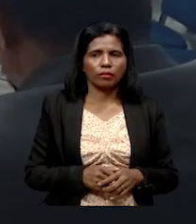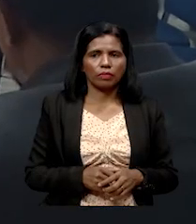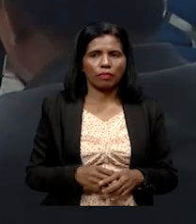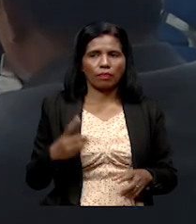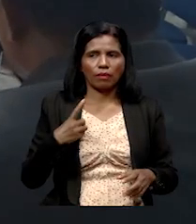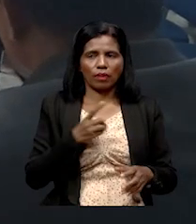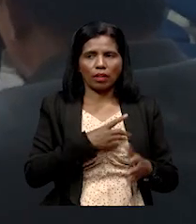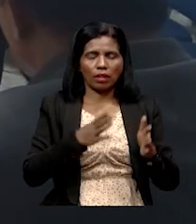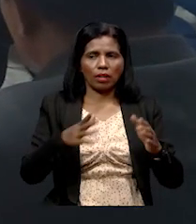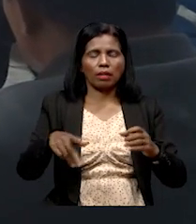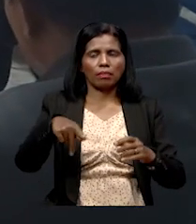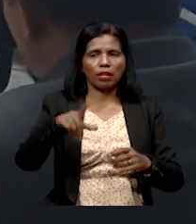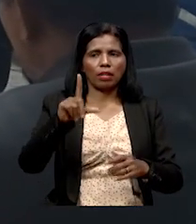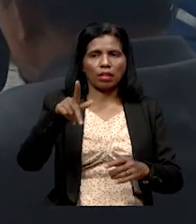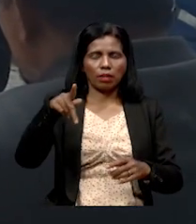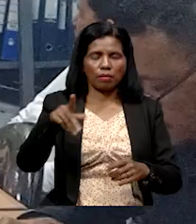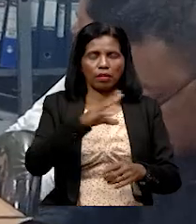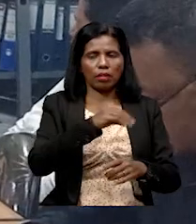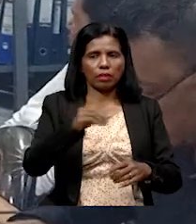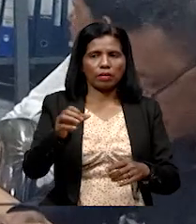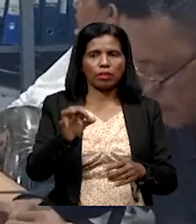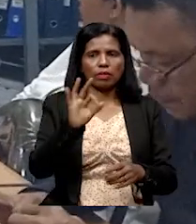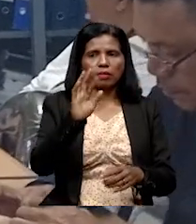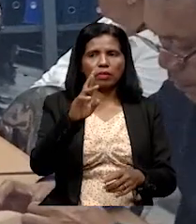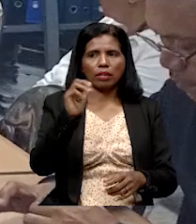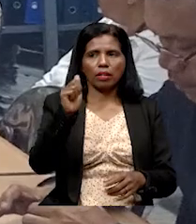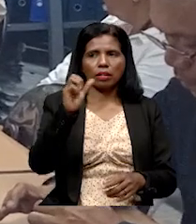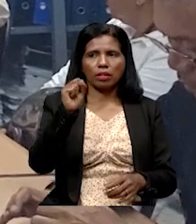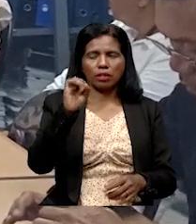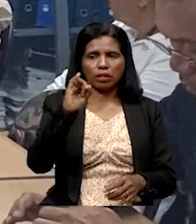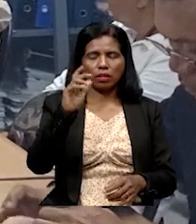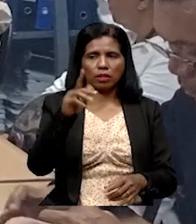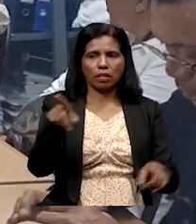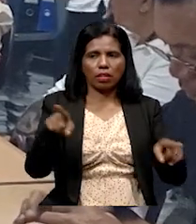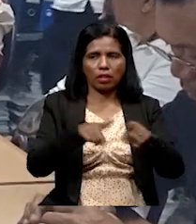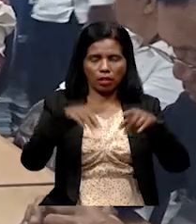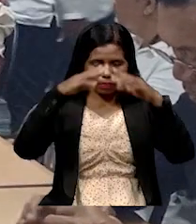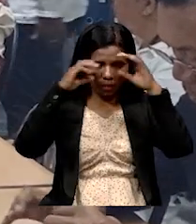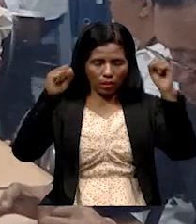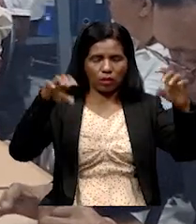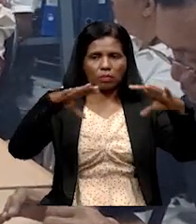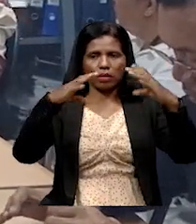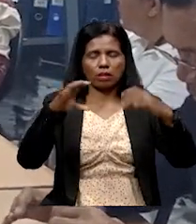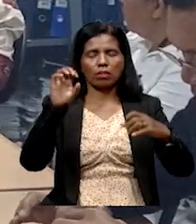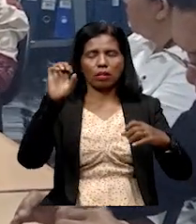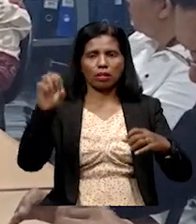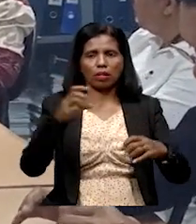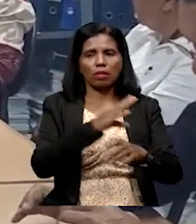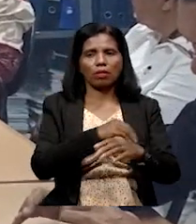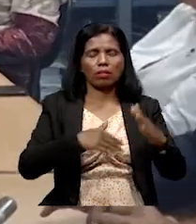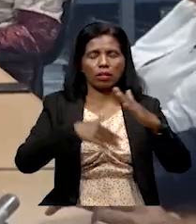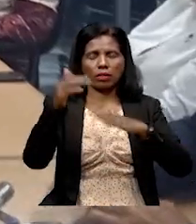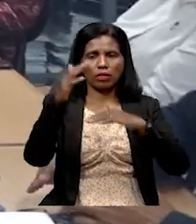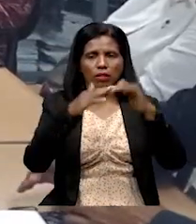Deputado bancário da PLP, Francisco de Vasconcelos, eleito no dar presidente, comissão E. Nebe trata assunto